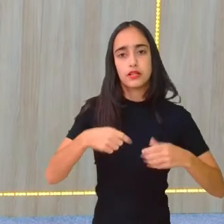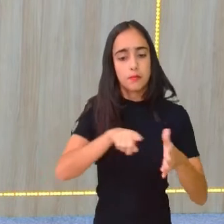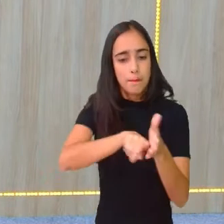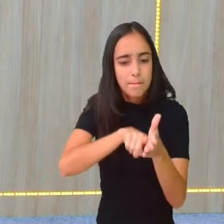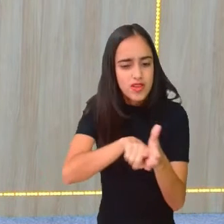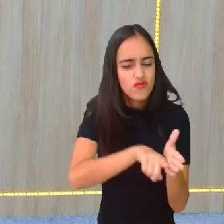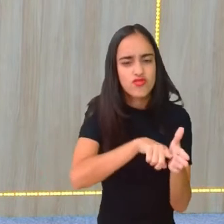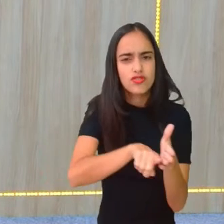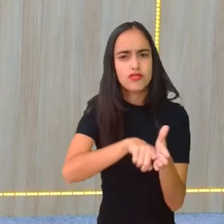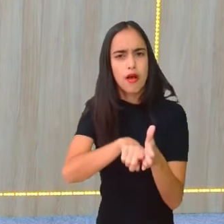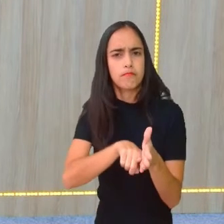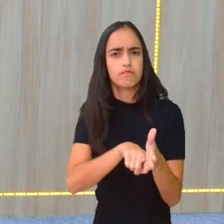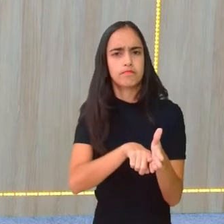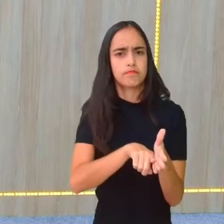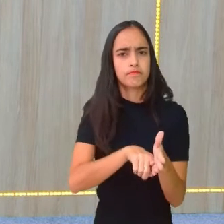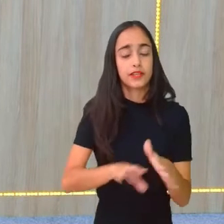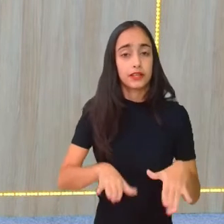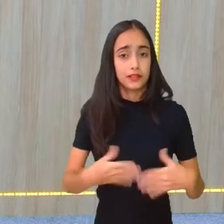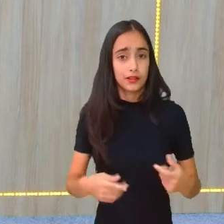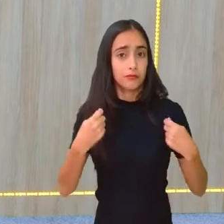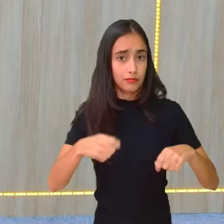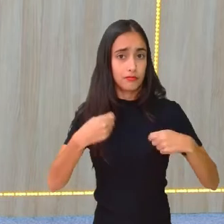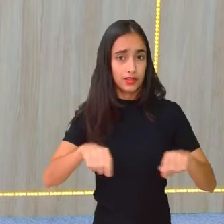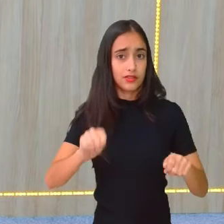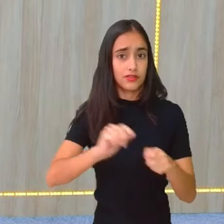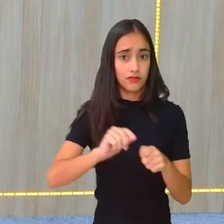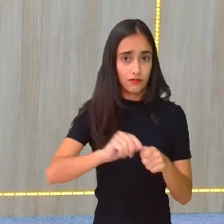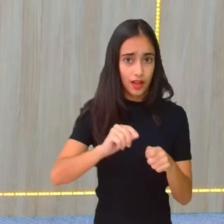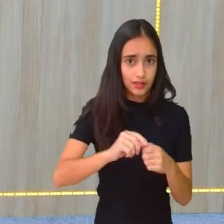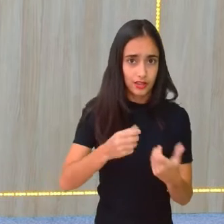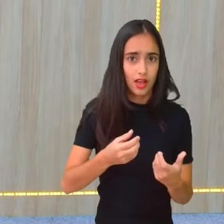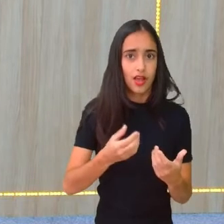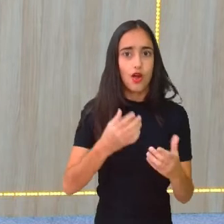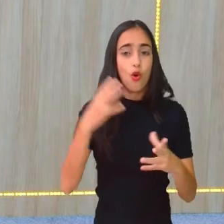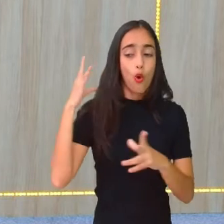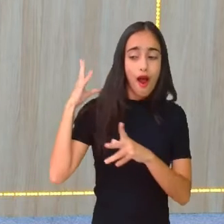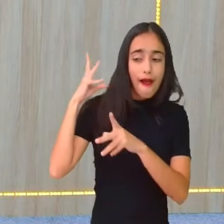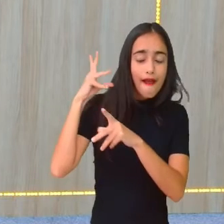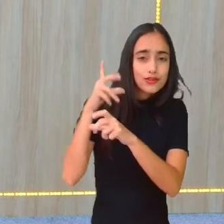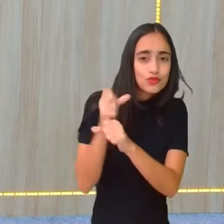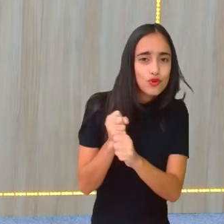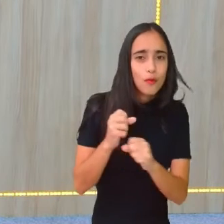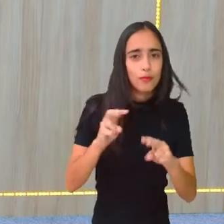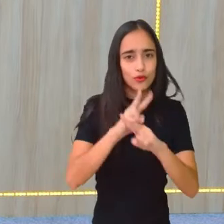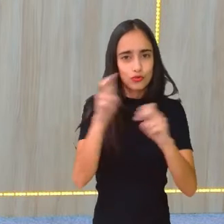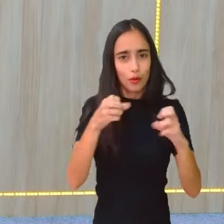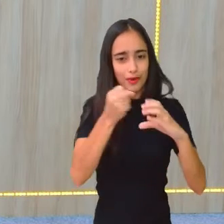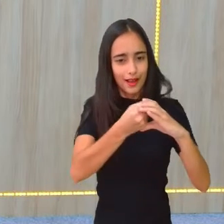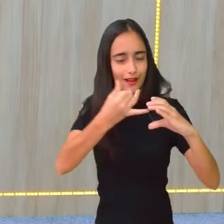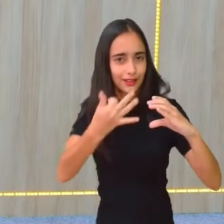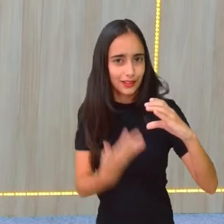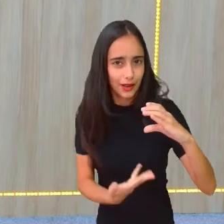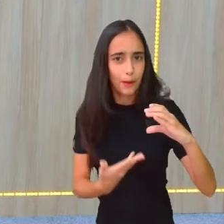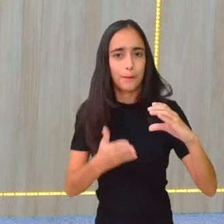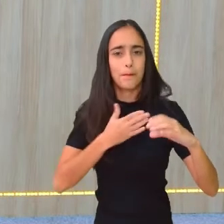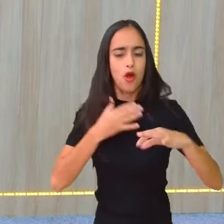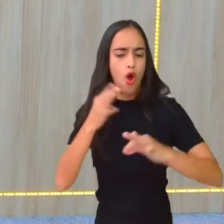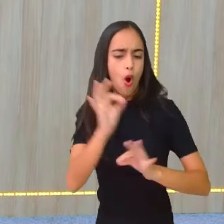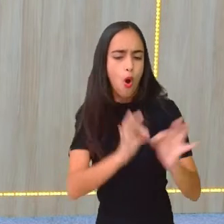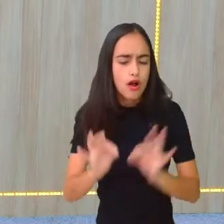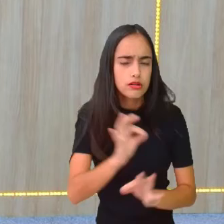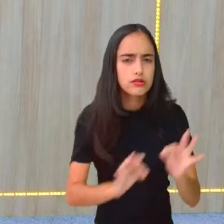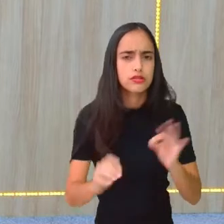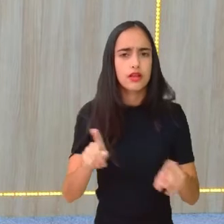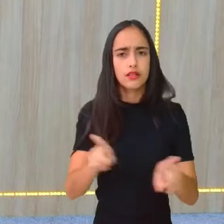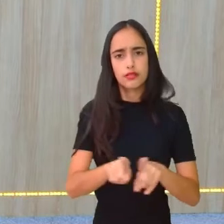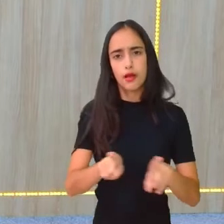Então eu preciso fazer um resumo das características desse movimento musical para poder me organizar e assim falar e